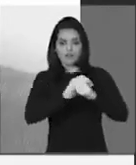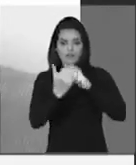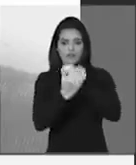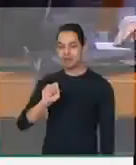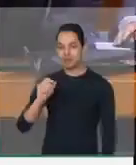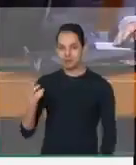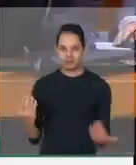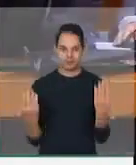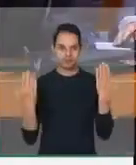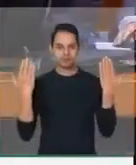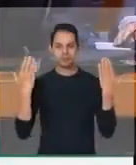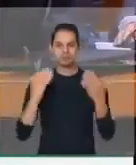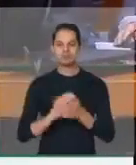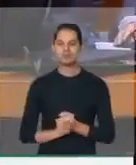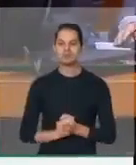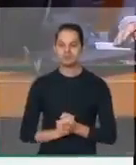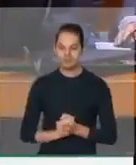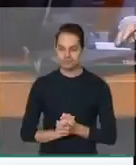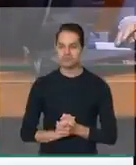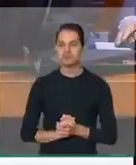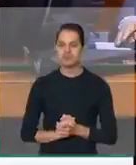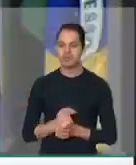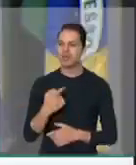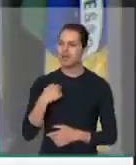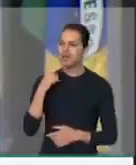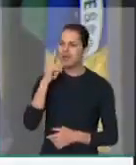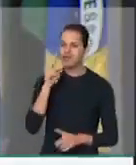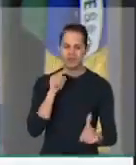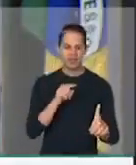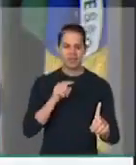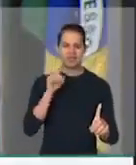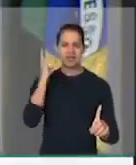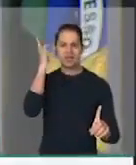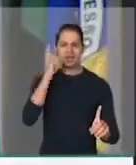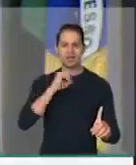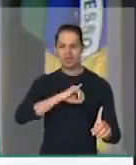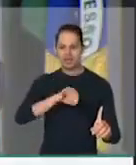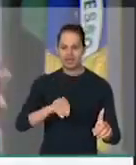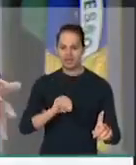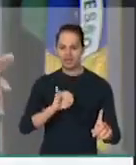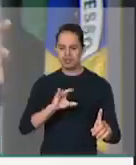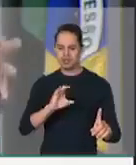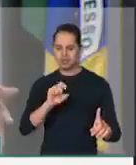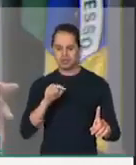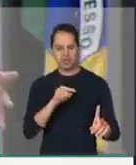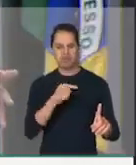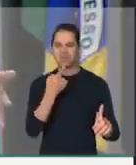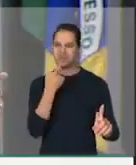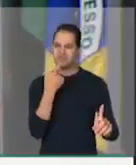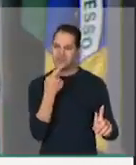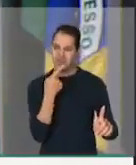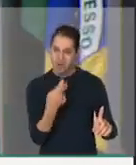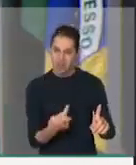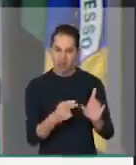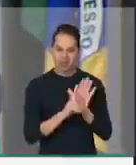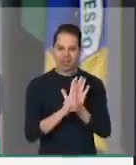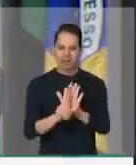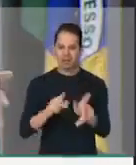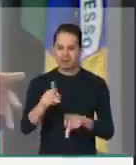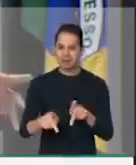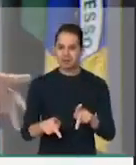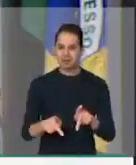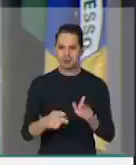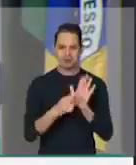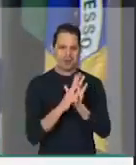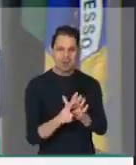convide no senado por vir aqui a deputada Joice Hoffmann dizendo que ela é uma representante do Povo ela não